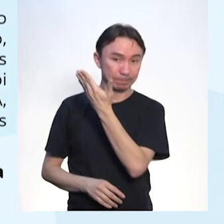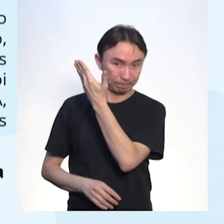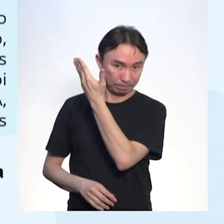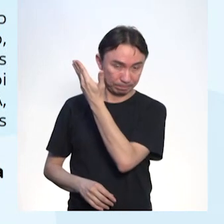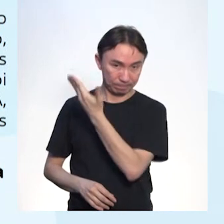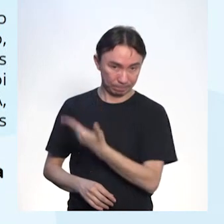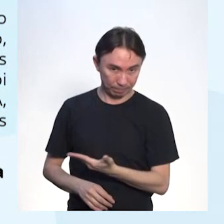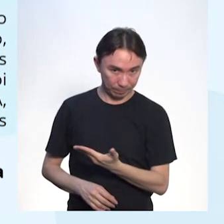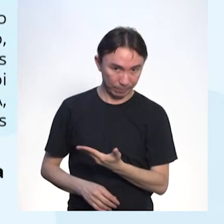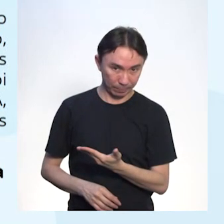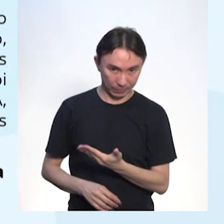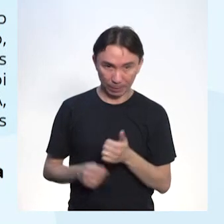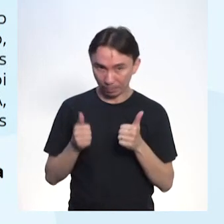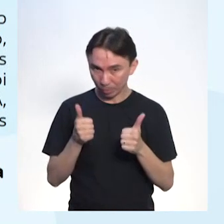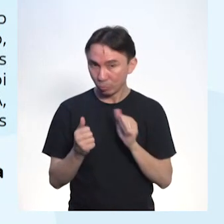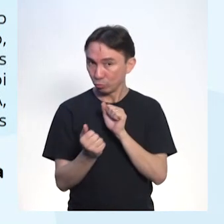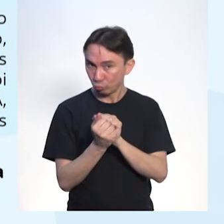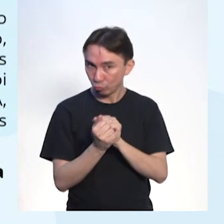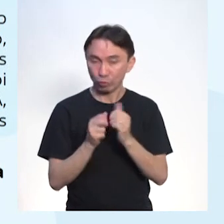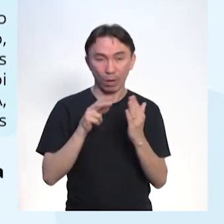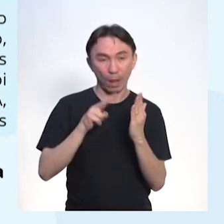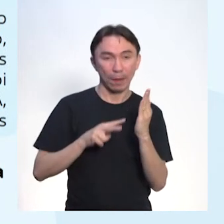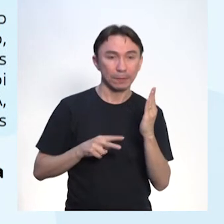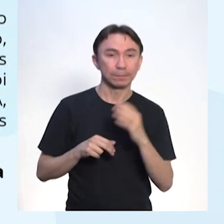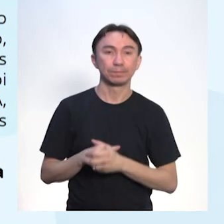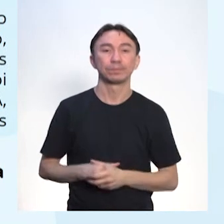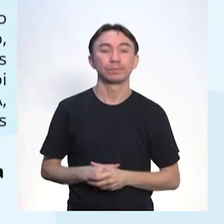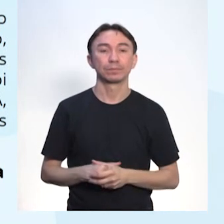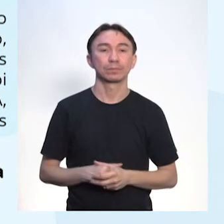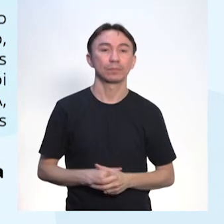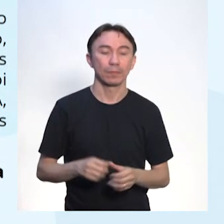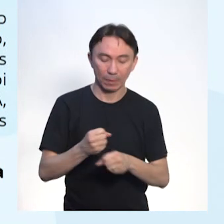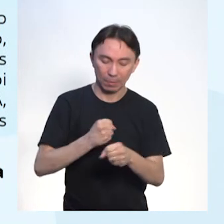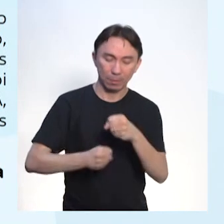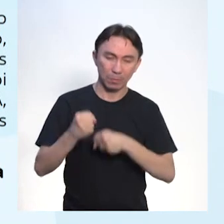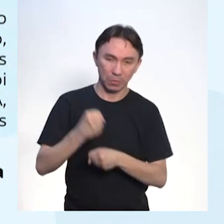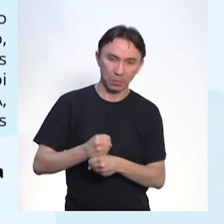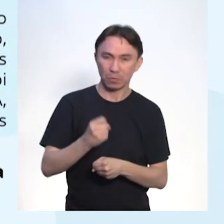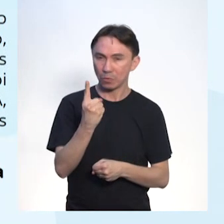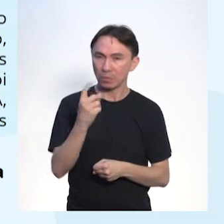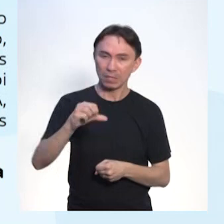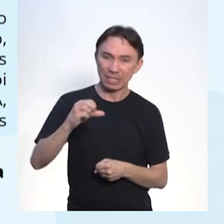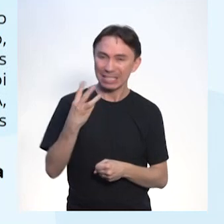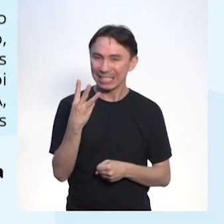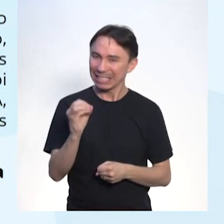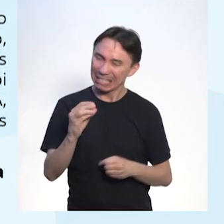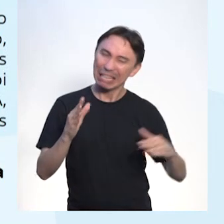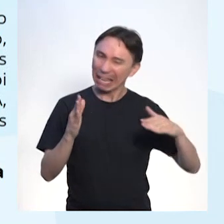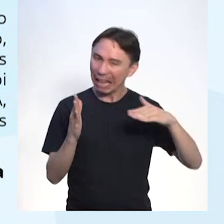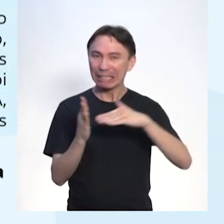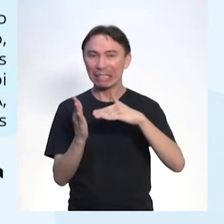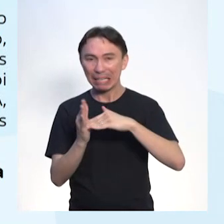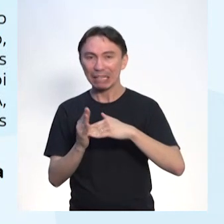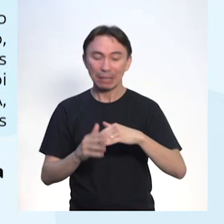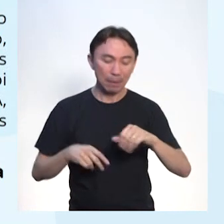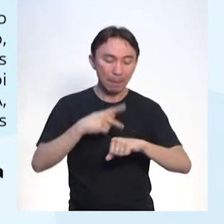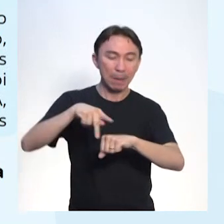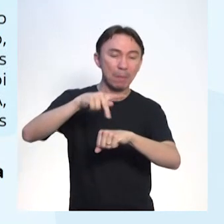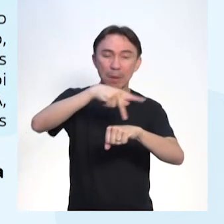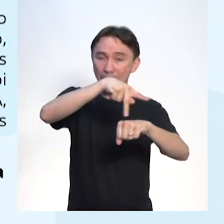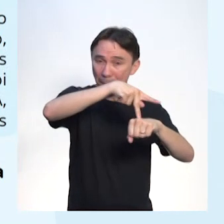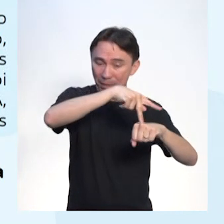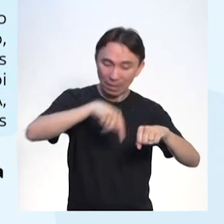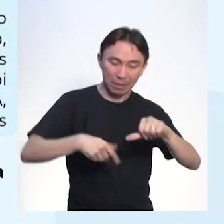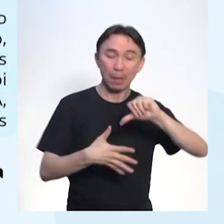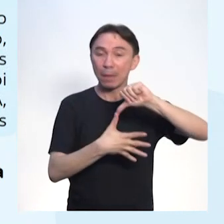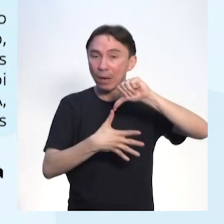daqui, você vai ler daí. Até a década de 1930, a maioria dos países da América Latina